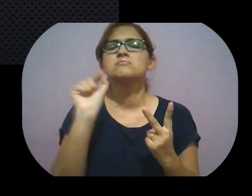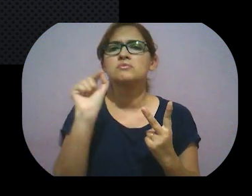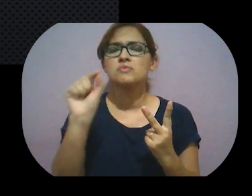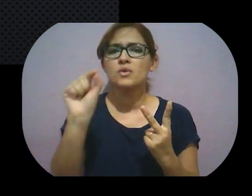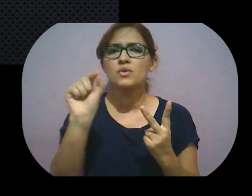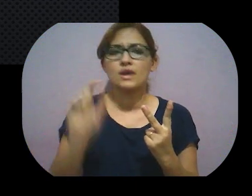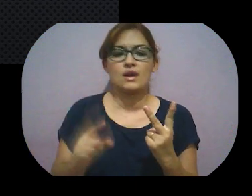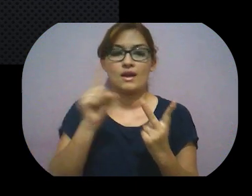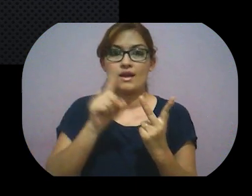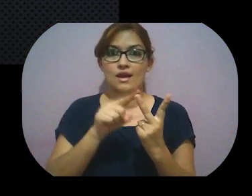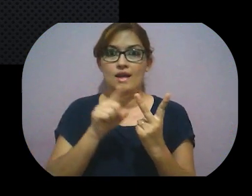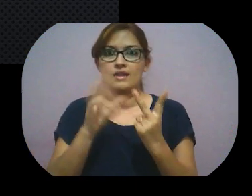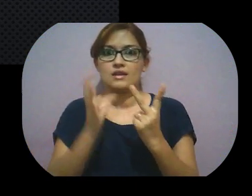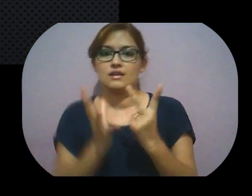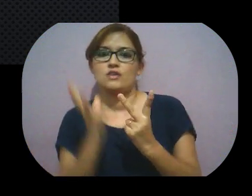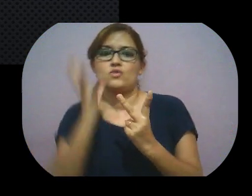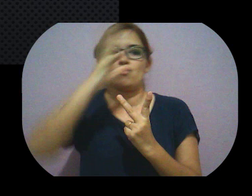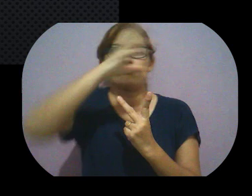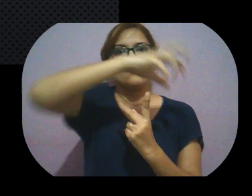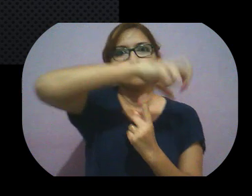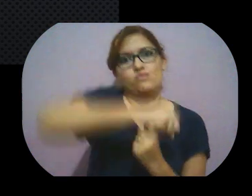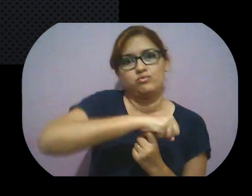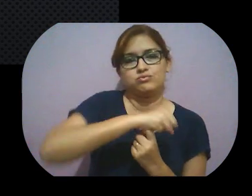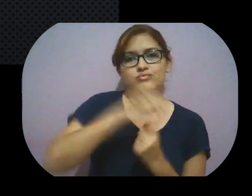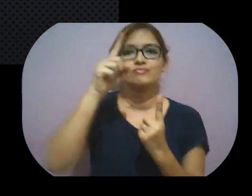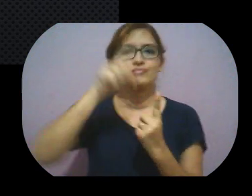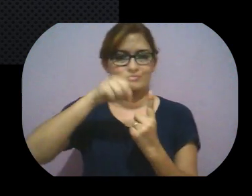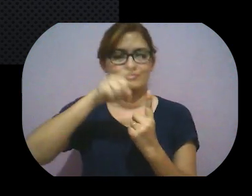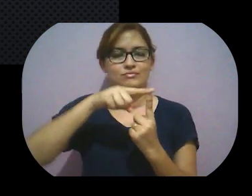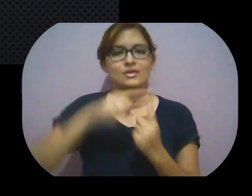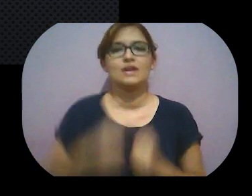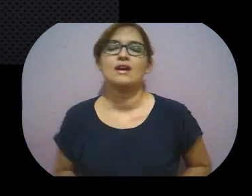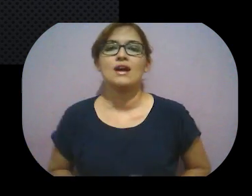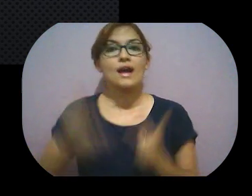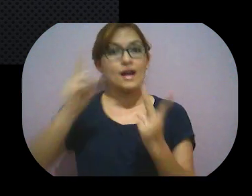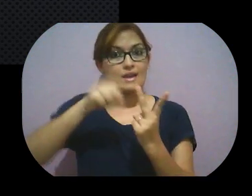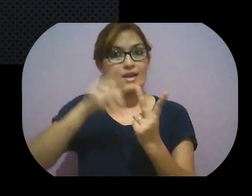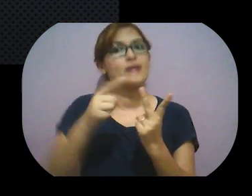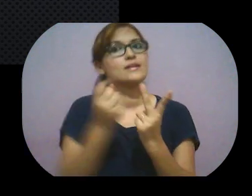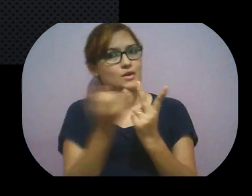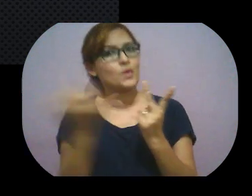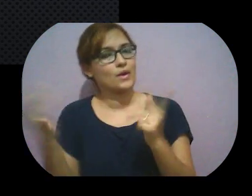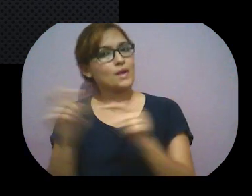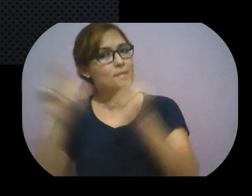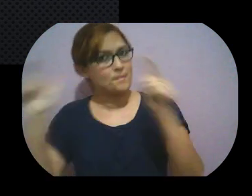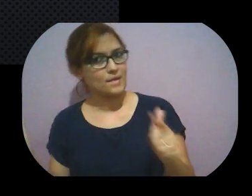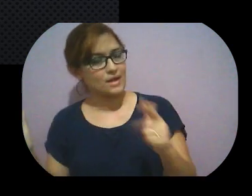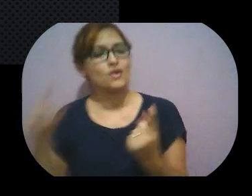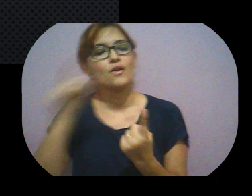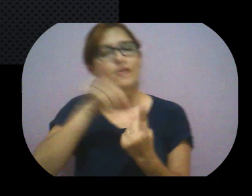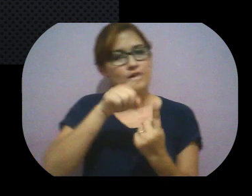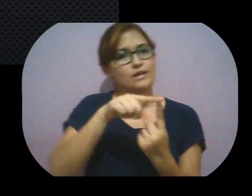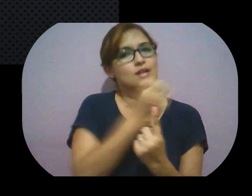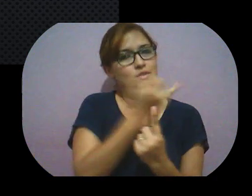diz que o solvente envolve o soluto. Por quê? Porque ele é o componente de maior quantidade na